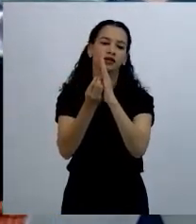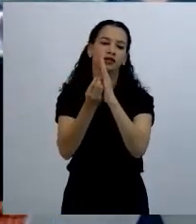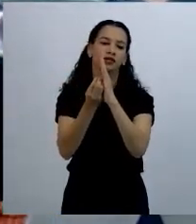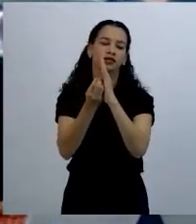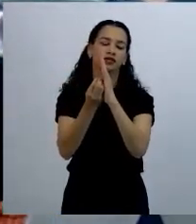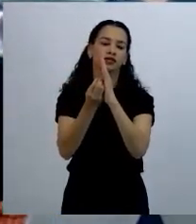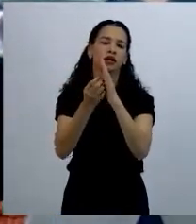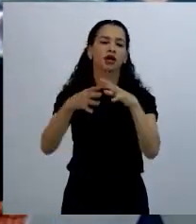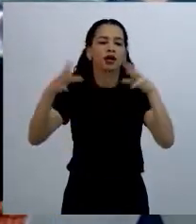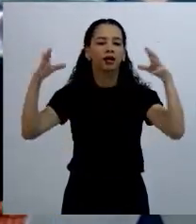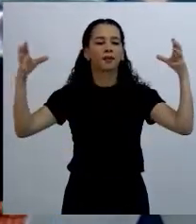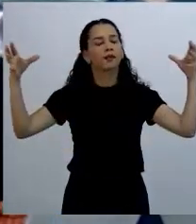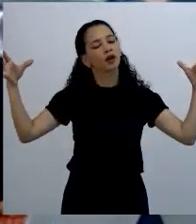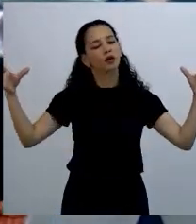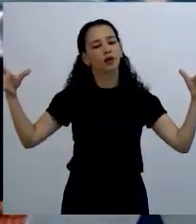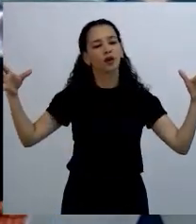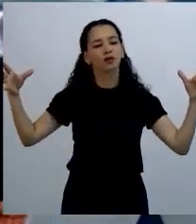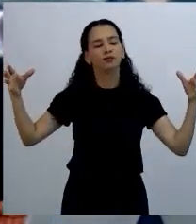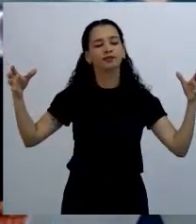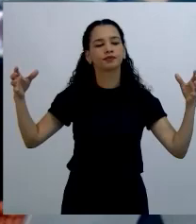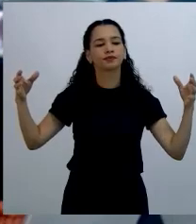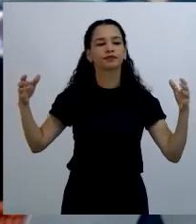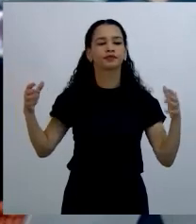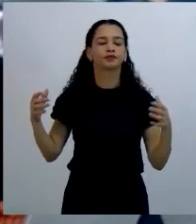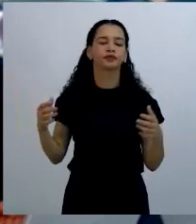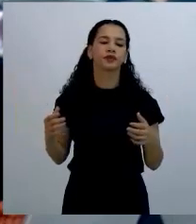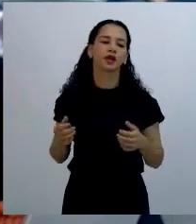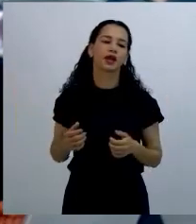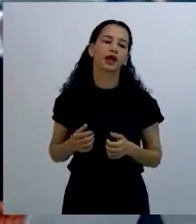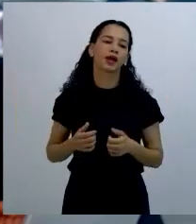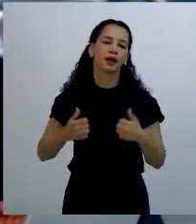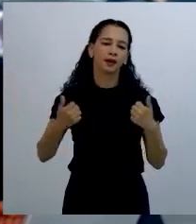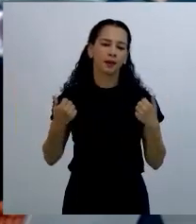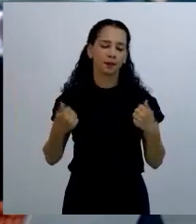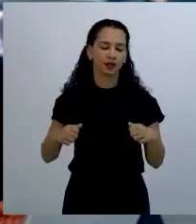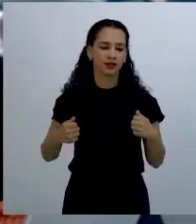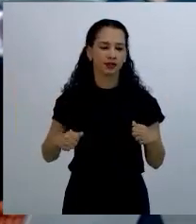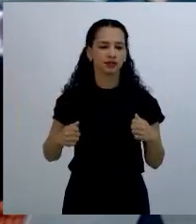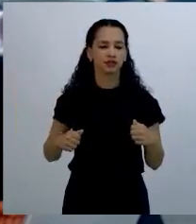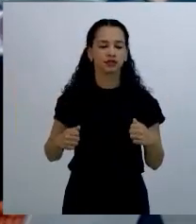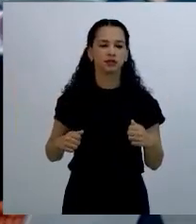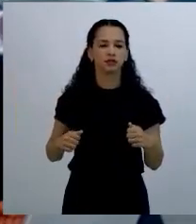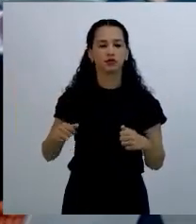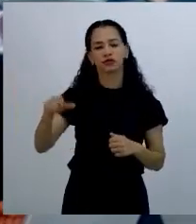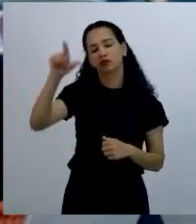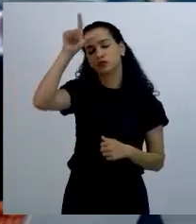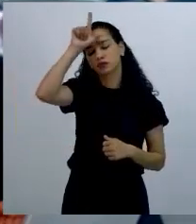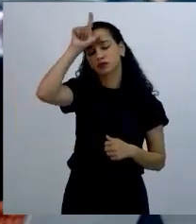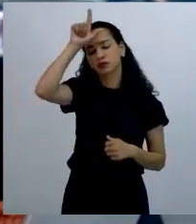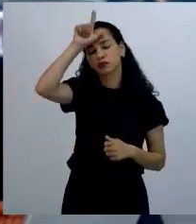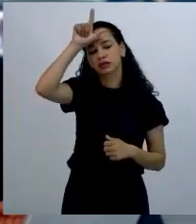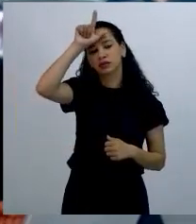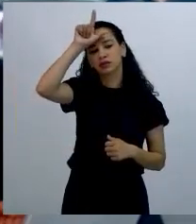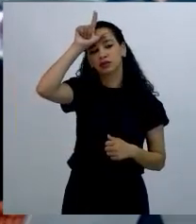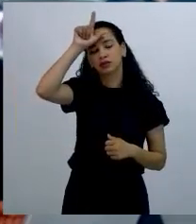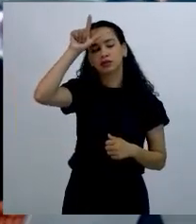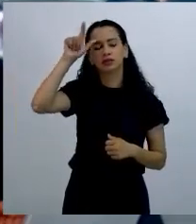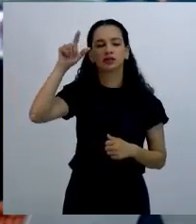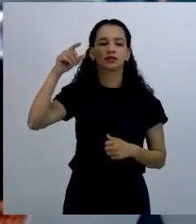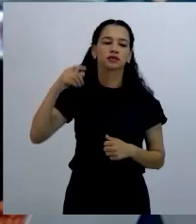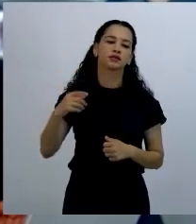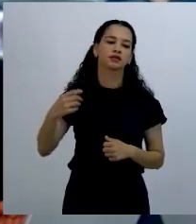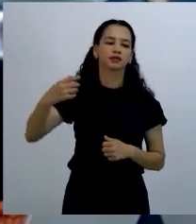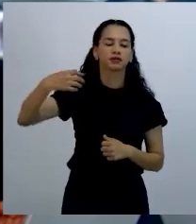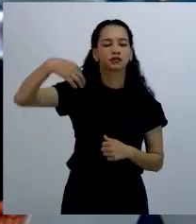espiritual porque quem está em conflito não quer escutar nada em ninguém e a gente precisa aceitar